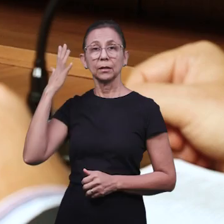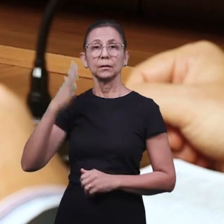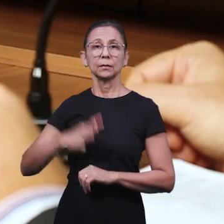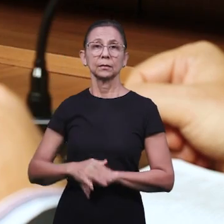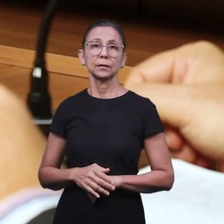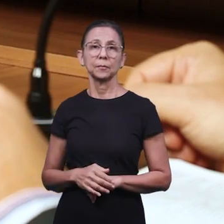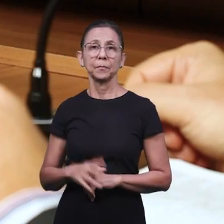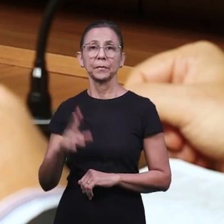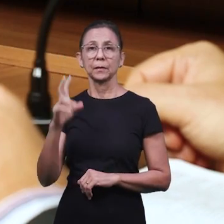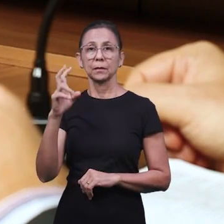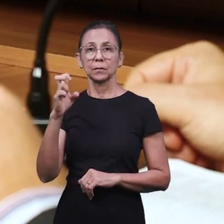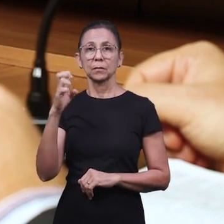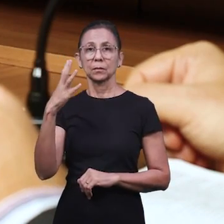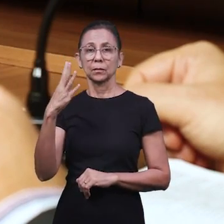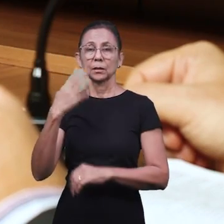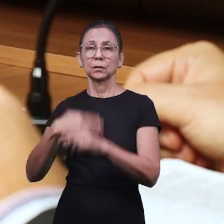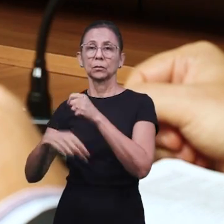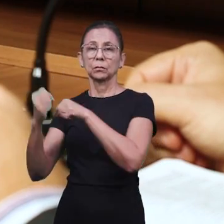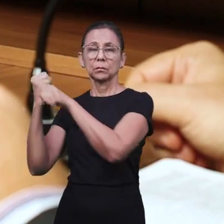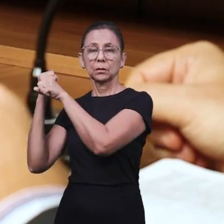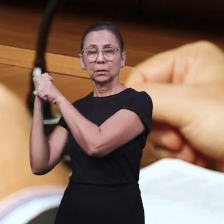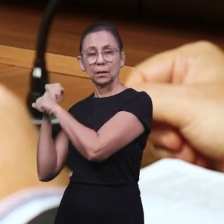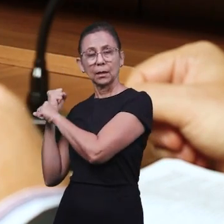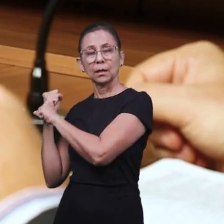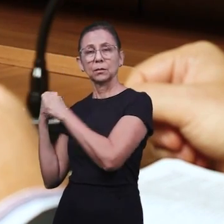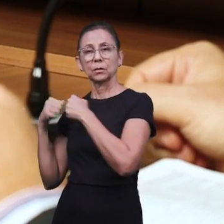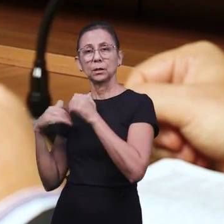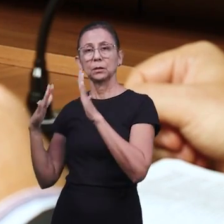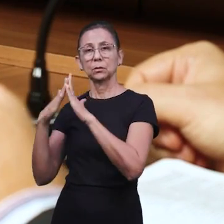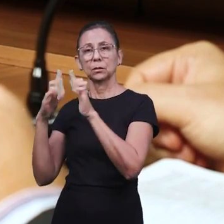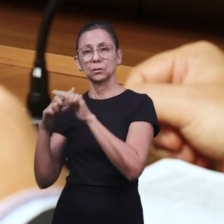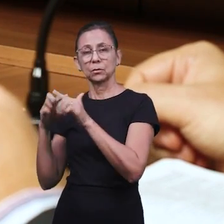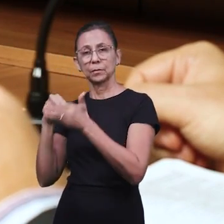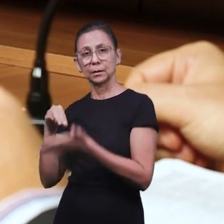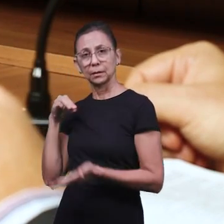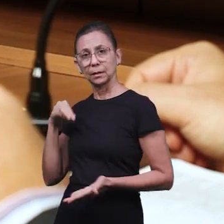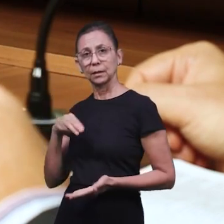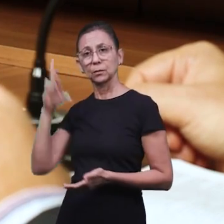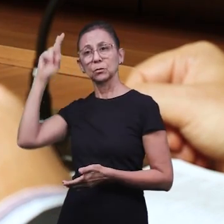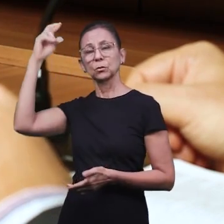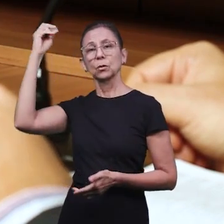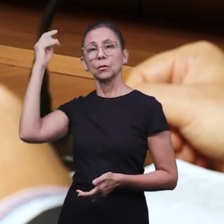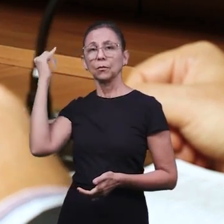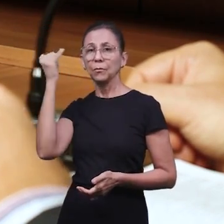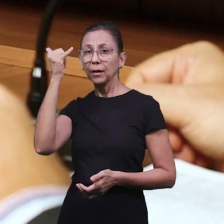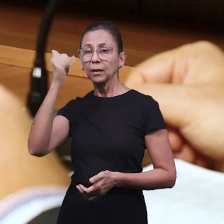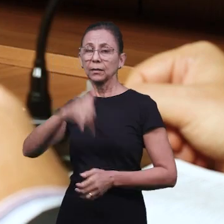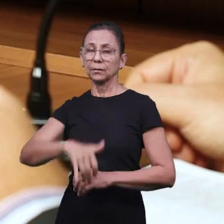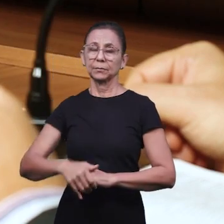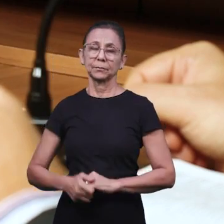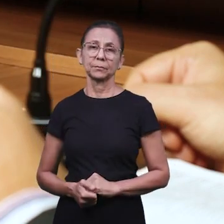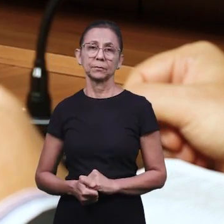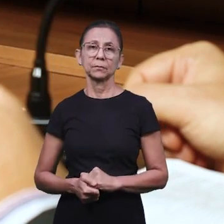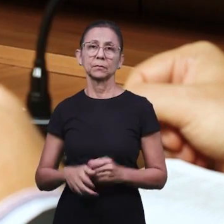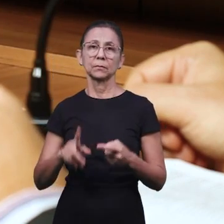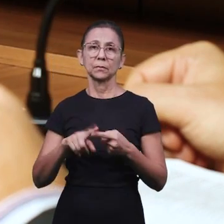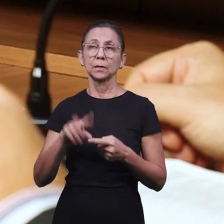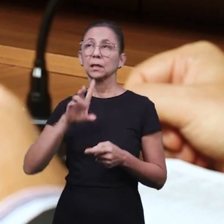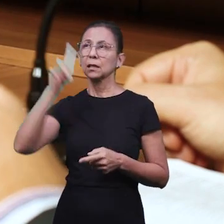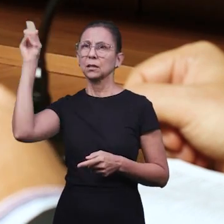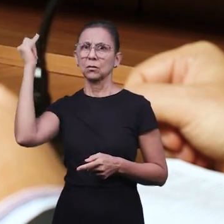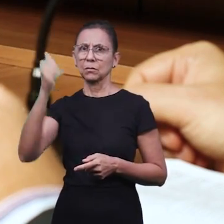fala. E ele fala todos os dias, todos os cultos, todas as madrugadas, todas as vezes que você abre a palavra. Há uma fé que